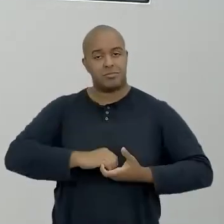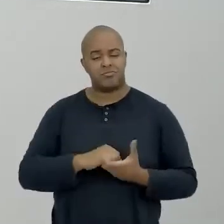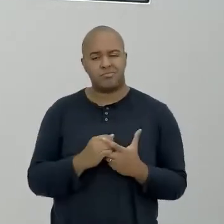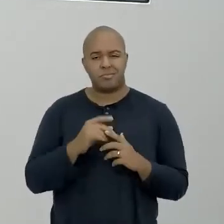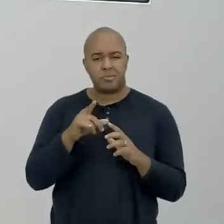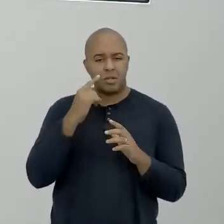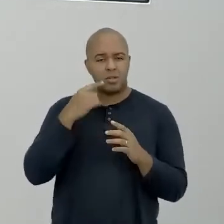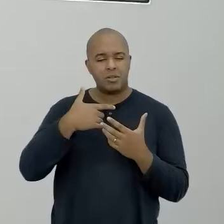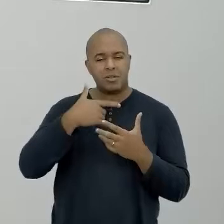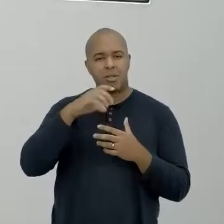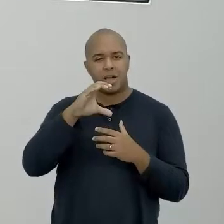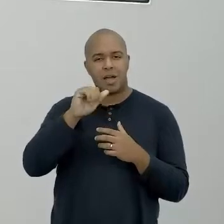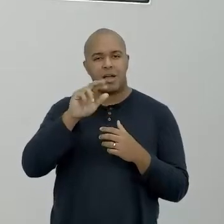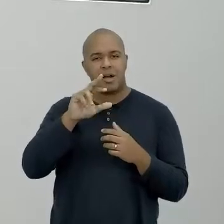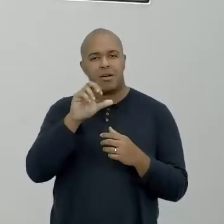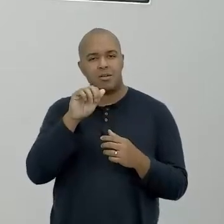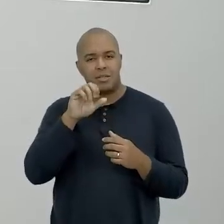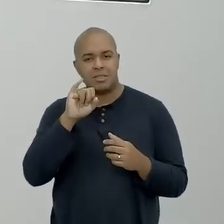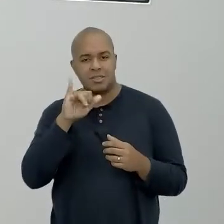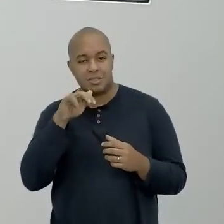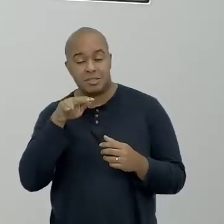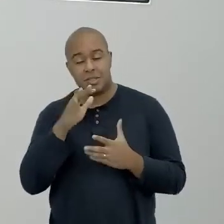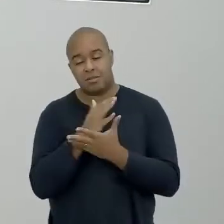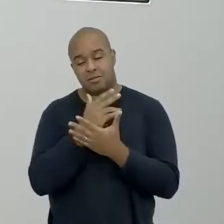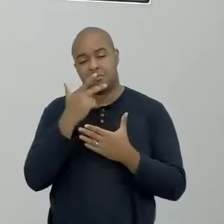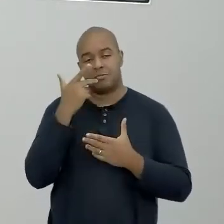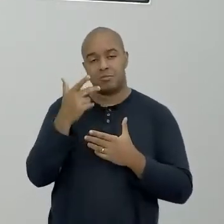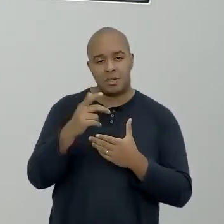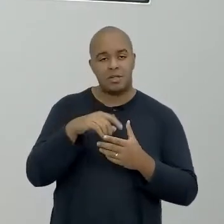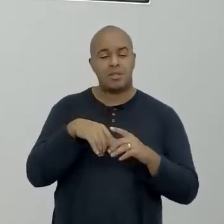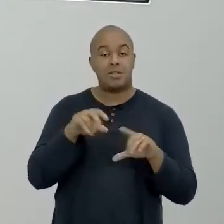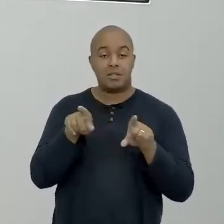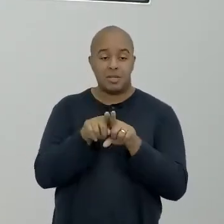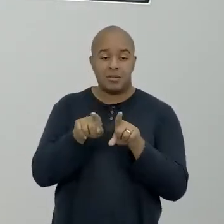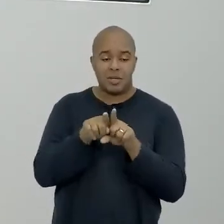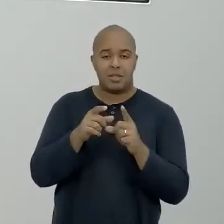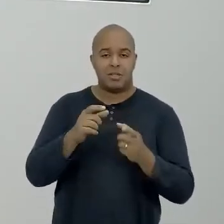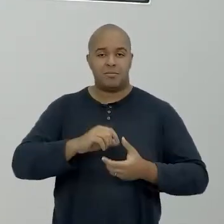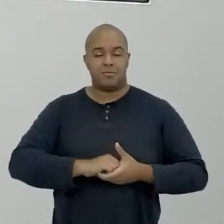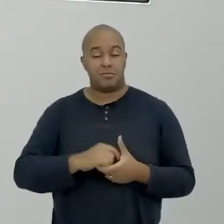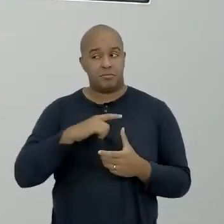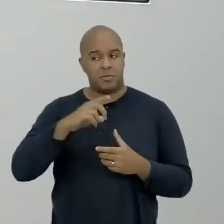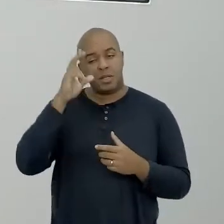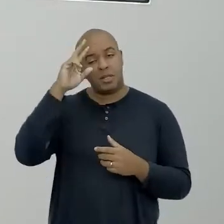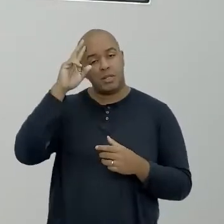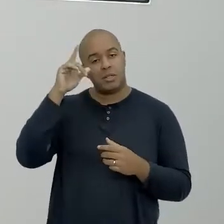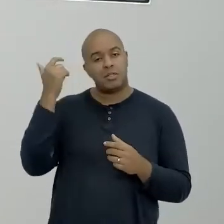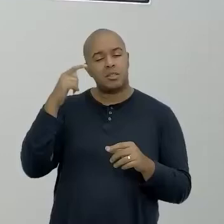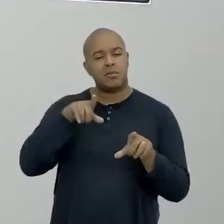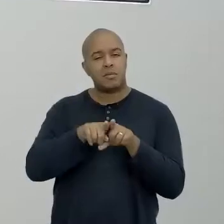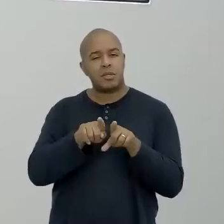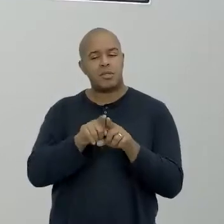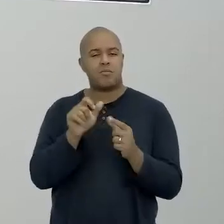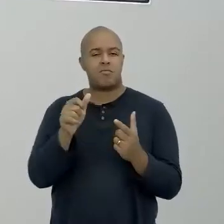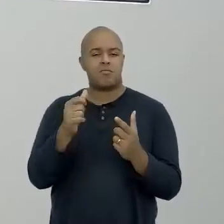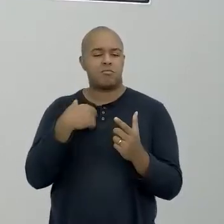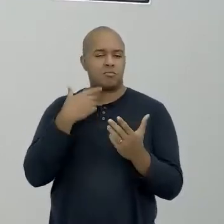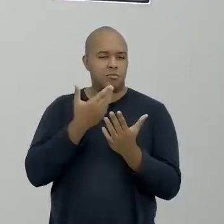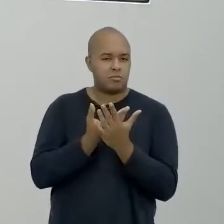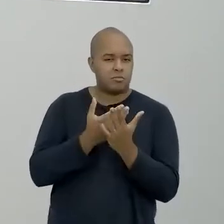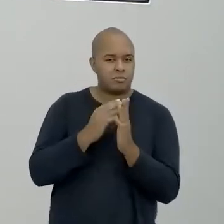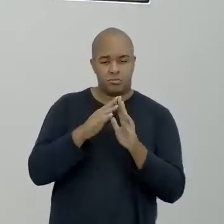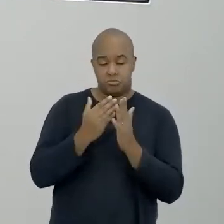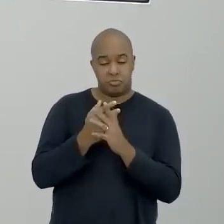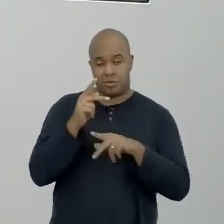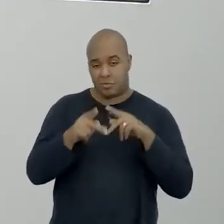Pessoas caucasianas, como se diz aí. E também, eu me lembro, por exemplo, eu também estudei em